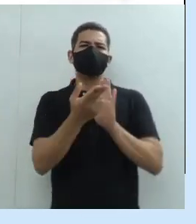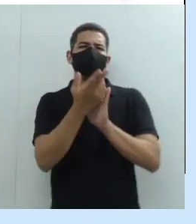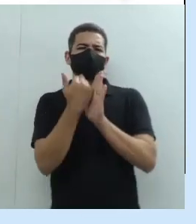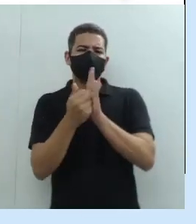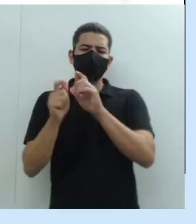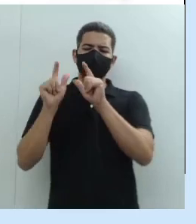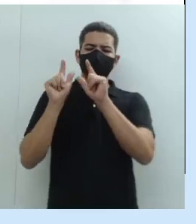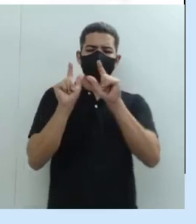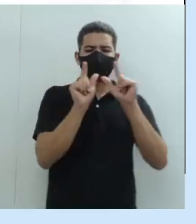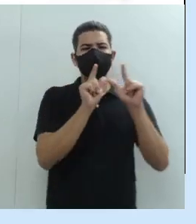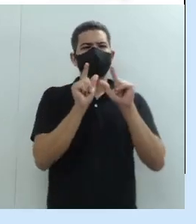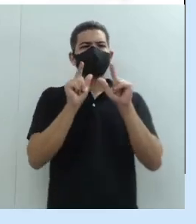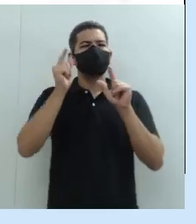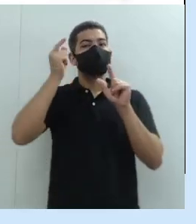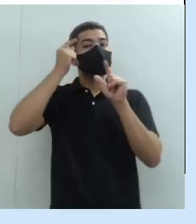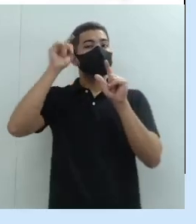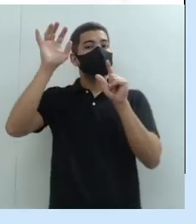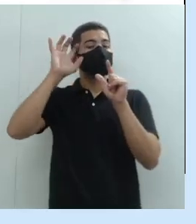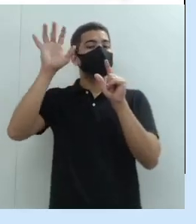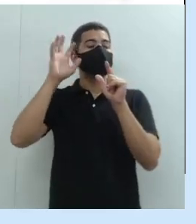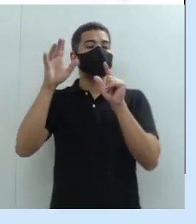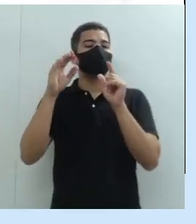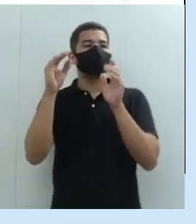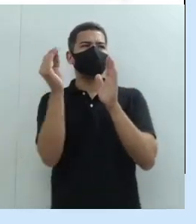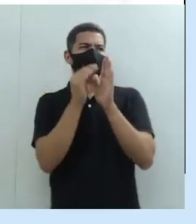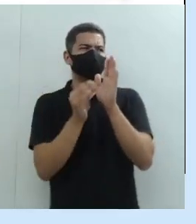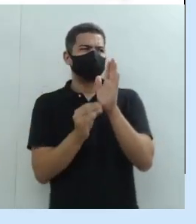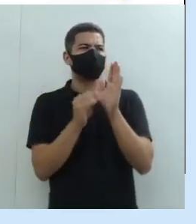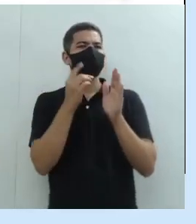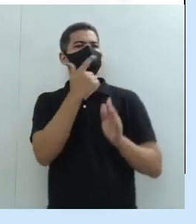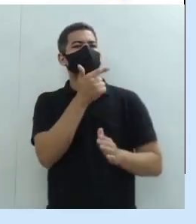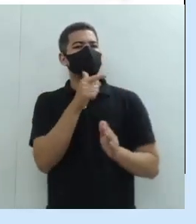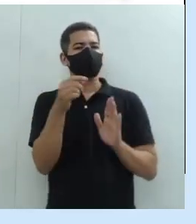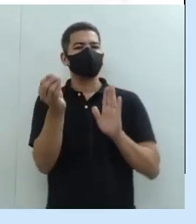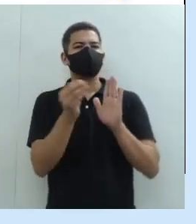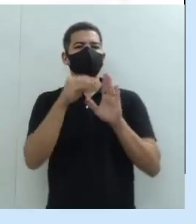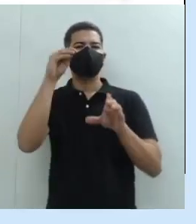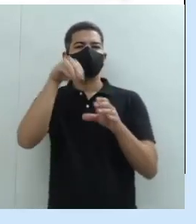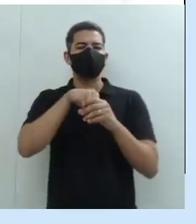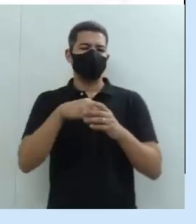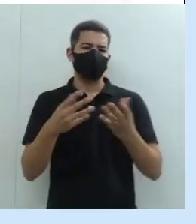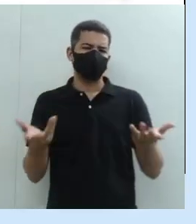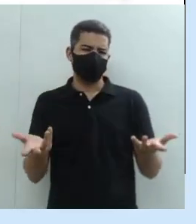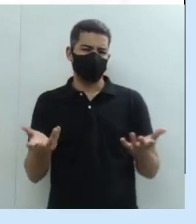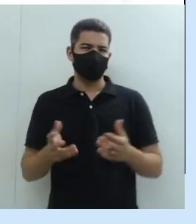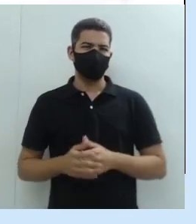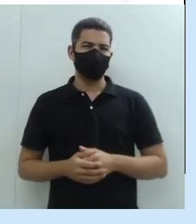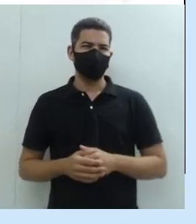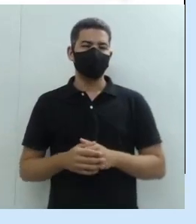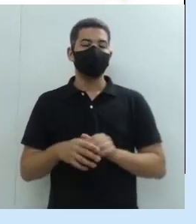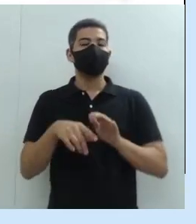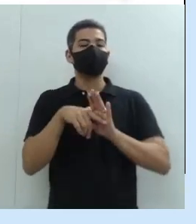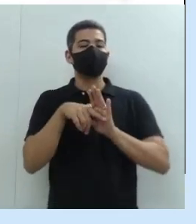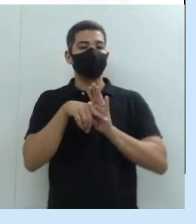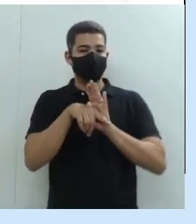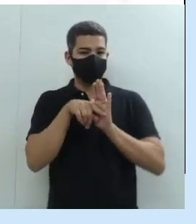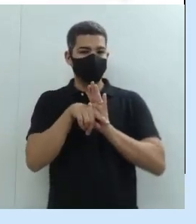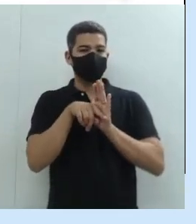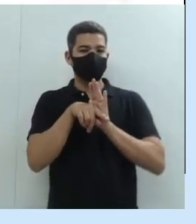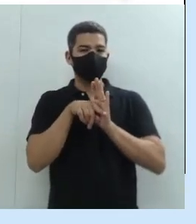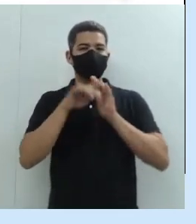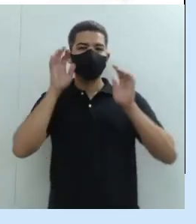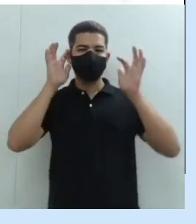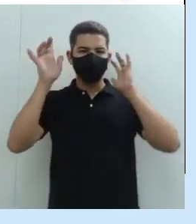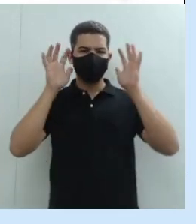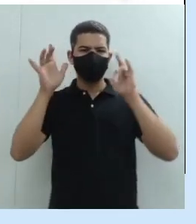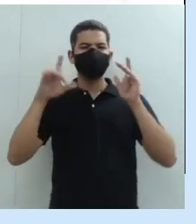tirinha, pensa em colocar o humor presente neles? Então vamos analisar tudo isso na aula de hoje.